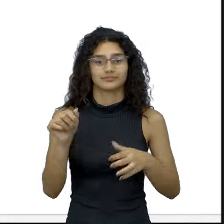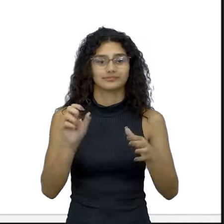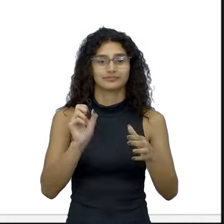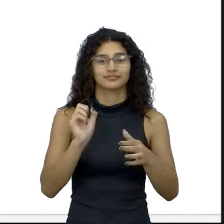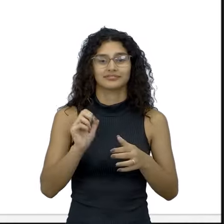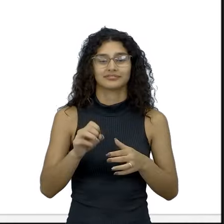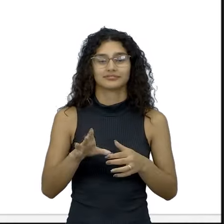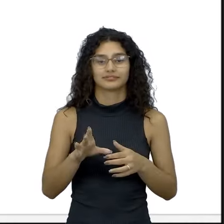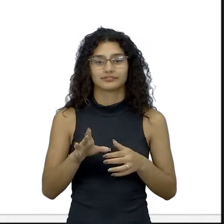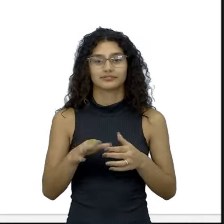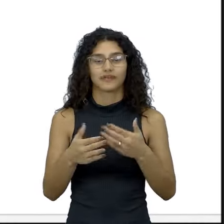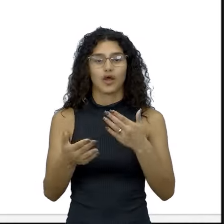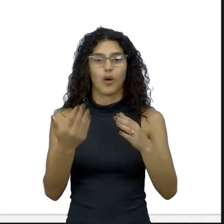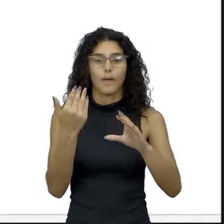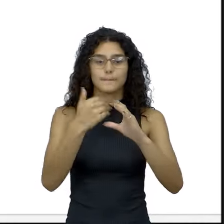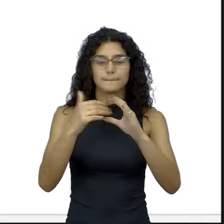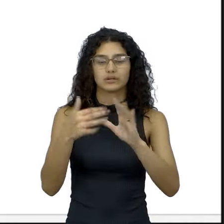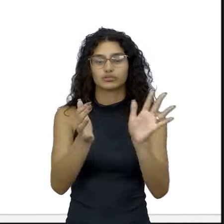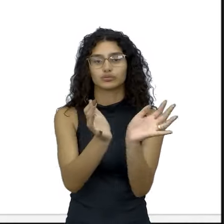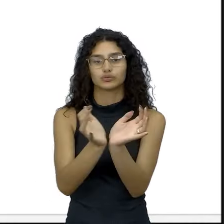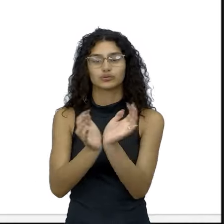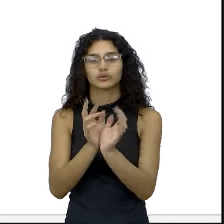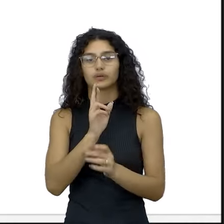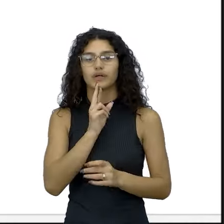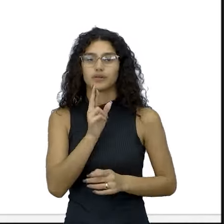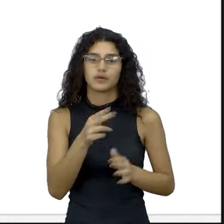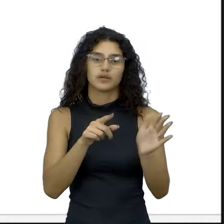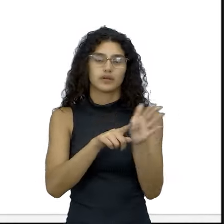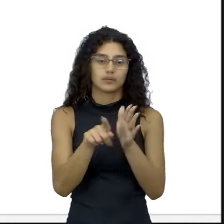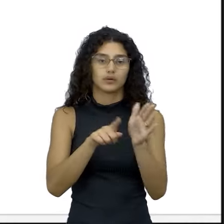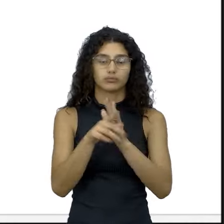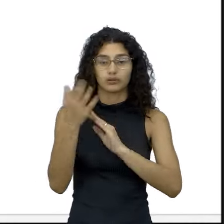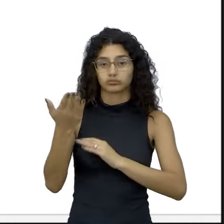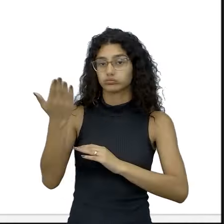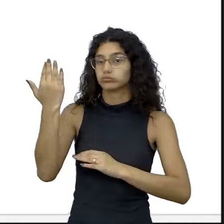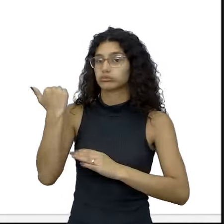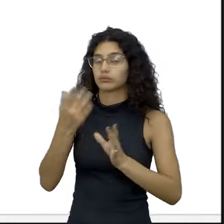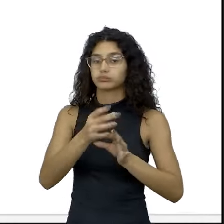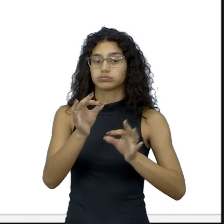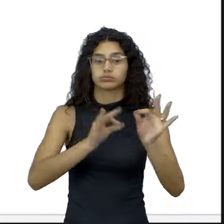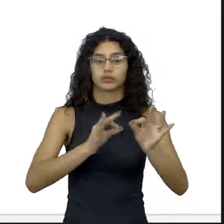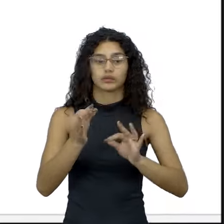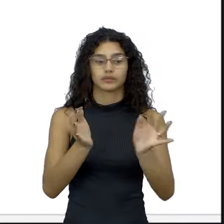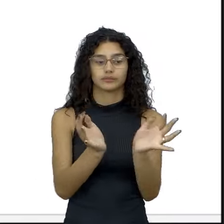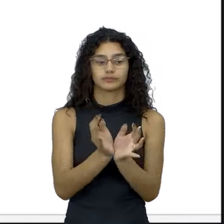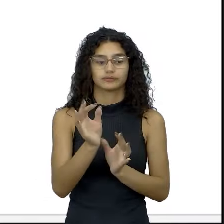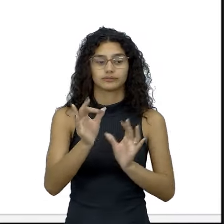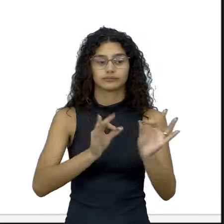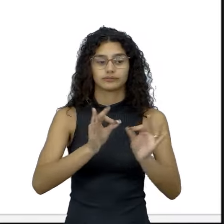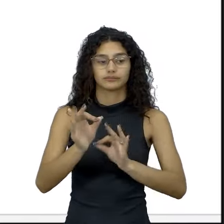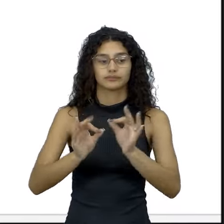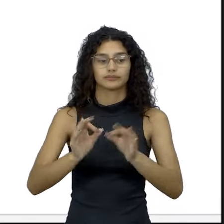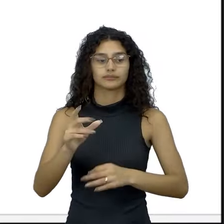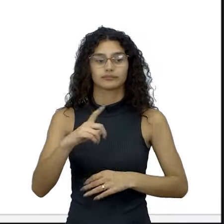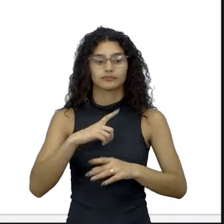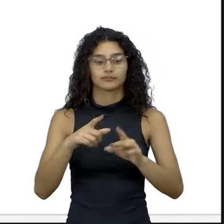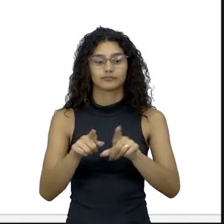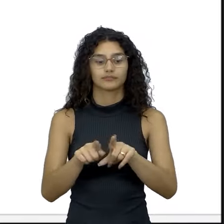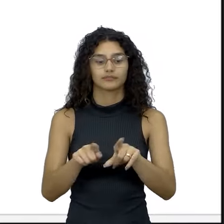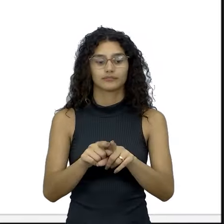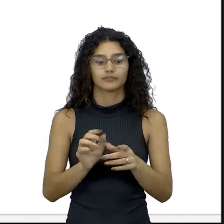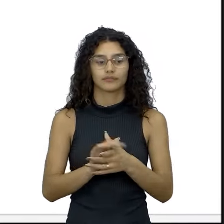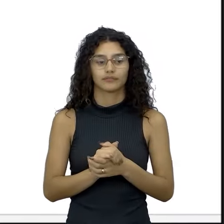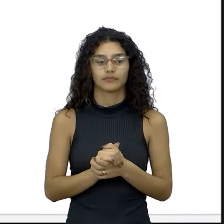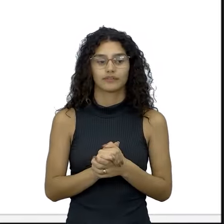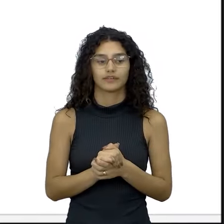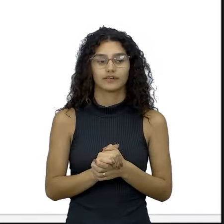apenas compartilhem com a turma as respostas das questões anteriores. Organizem coletivamente o preenchimento do quadro.